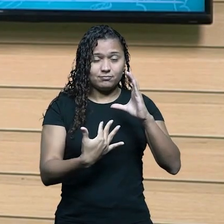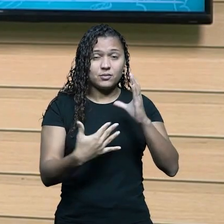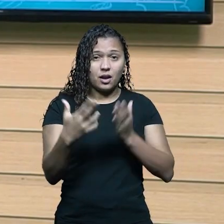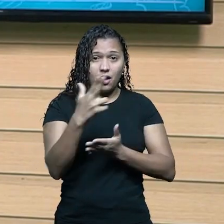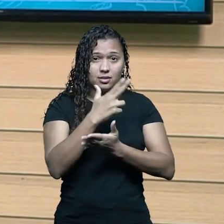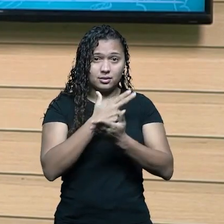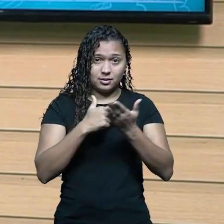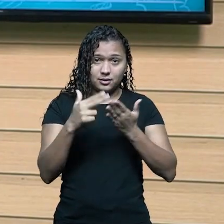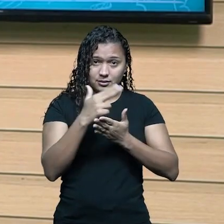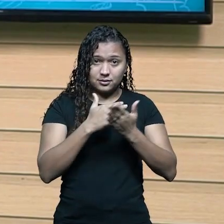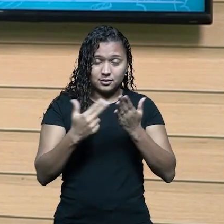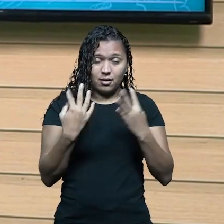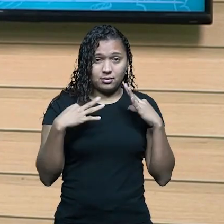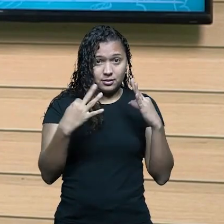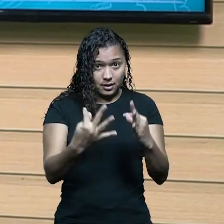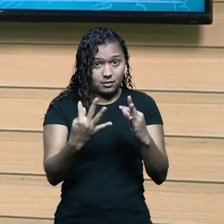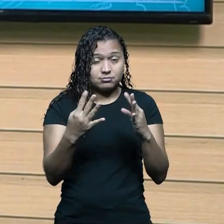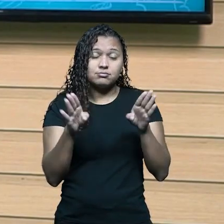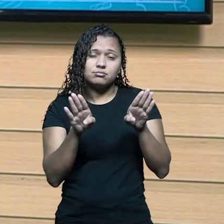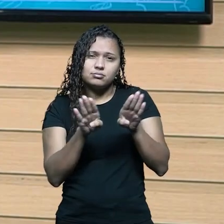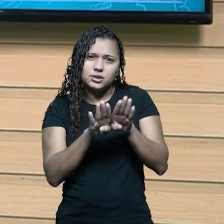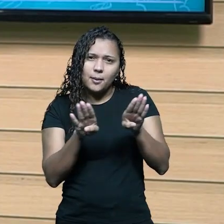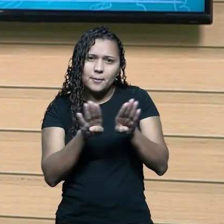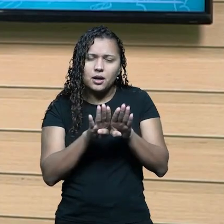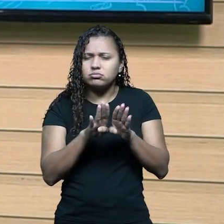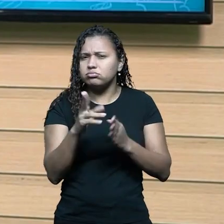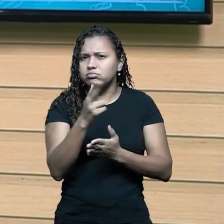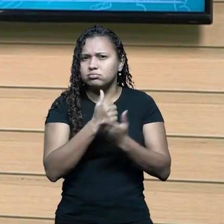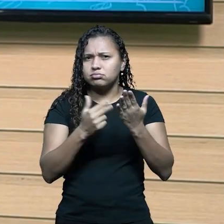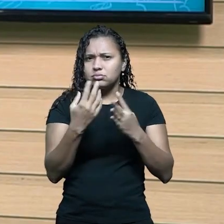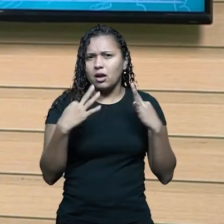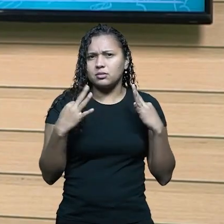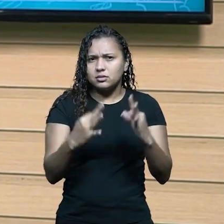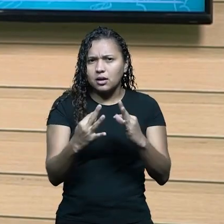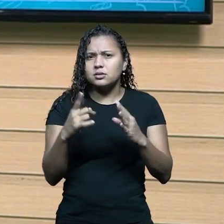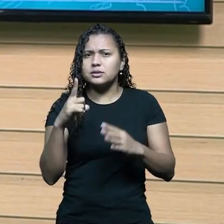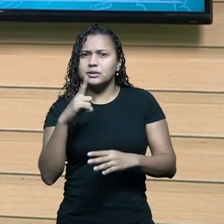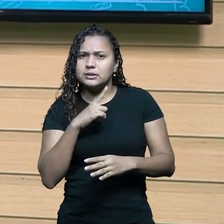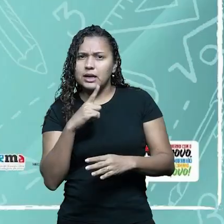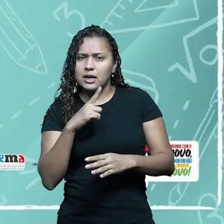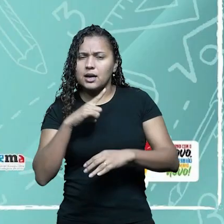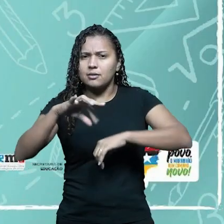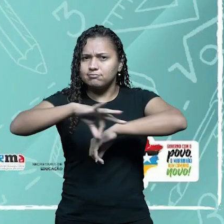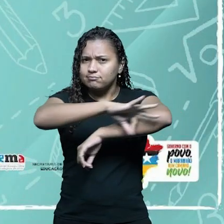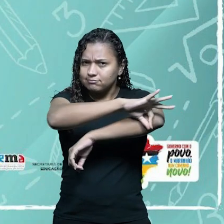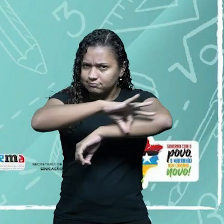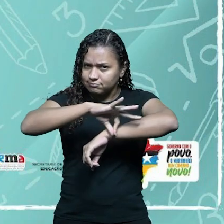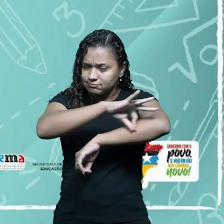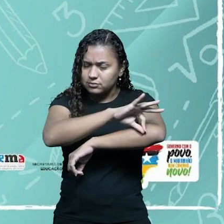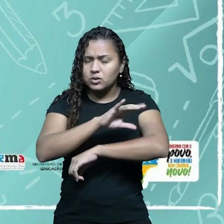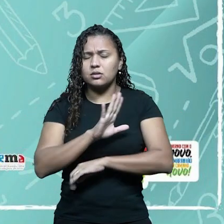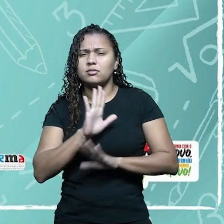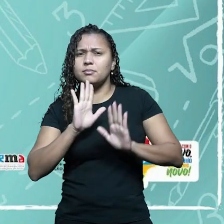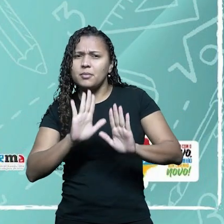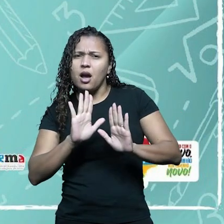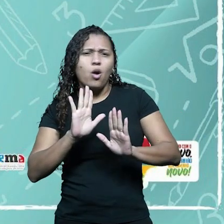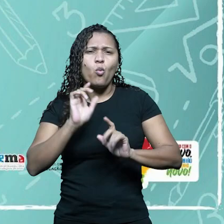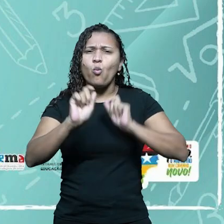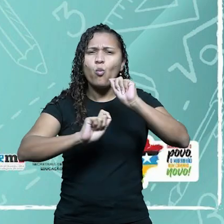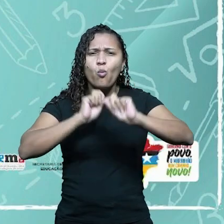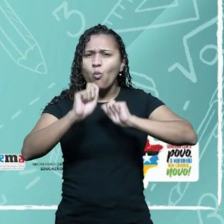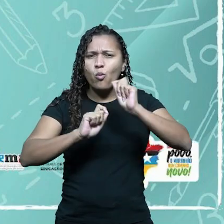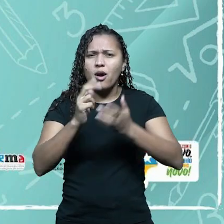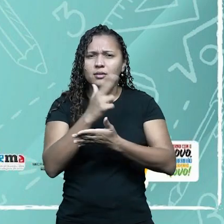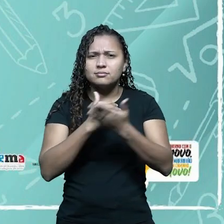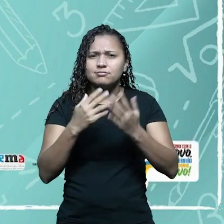técnico e também uma parte do desenho técnico que é classificado como desenho de arquitetura. O que é o desenho técnico?